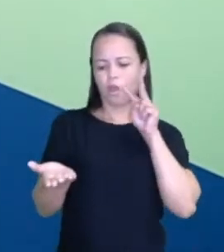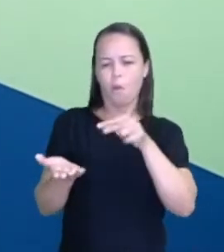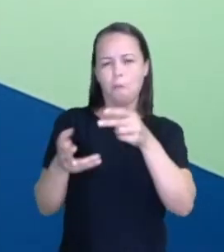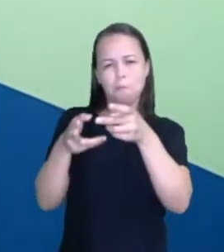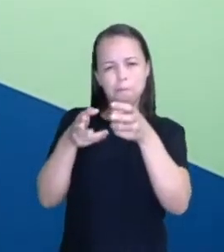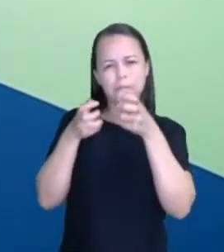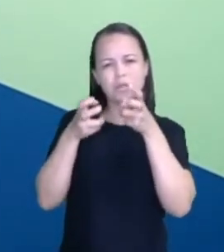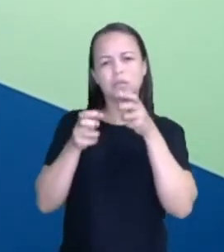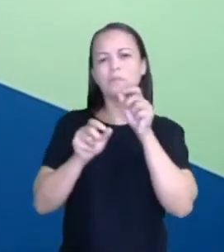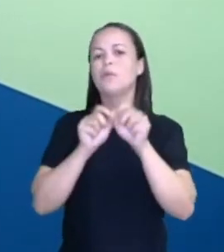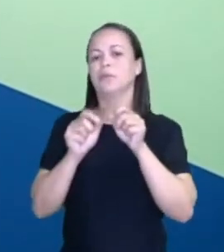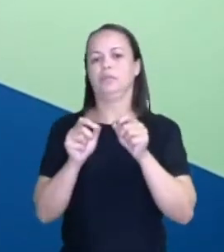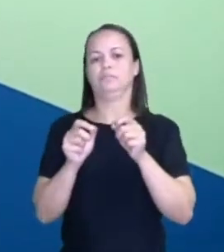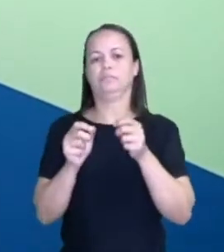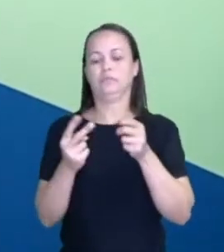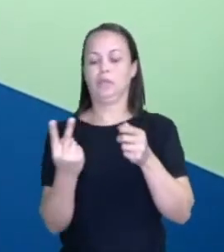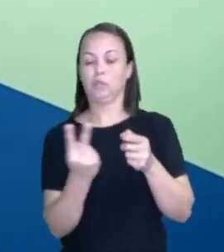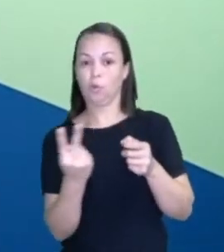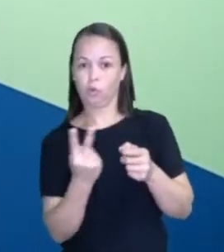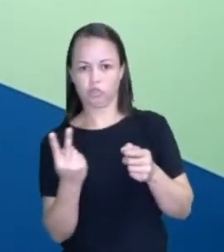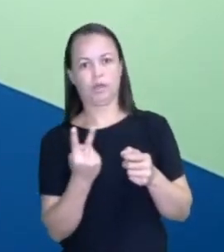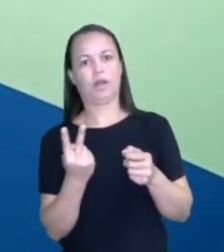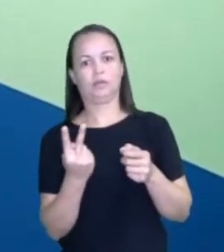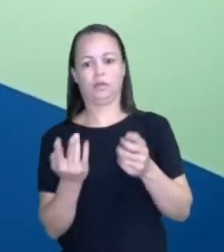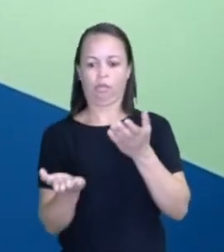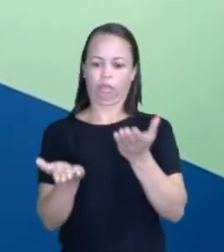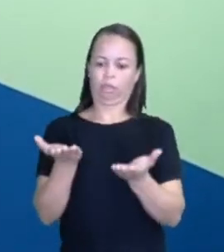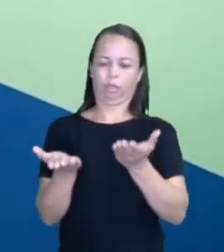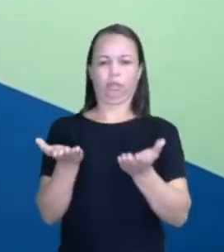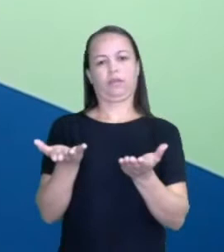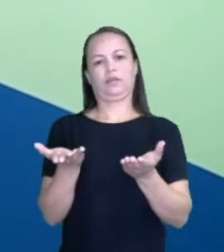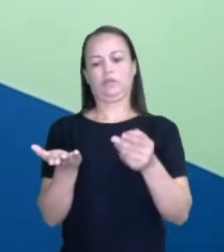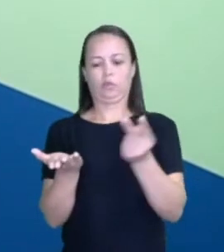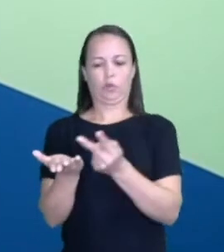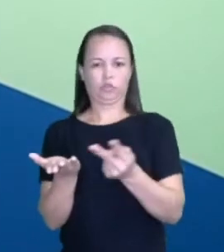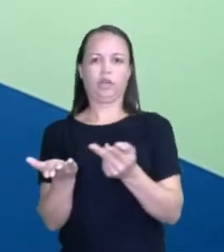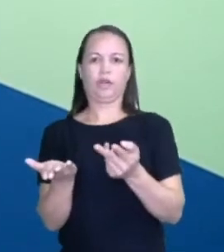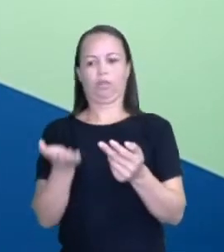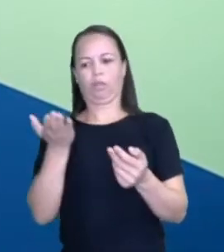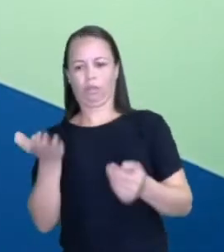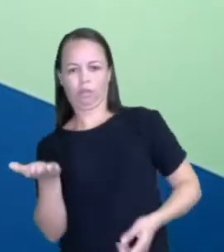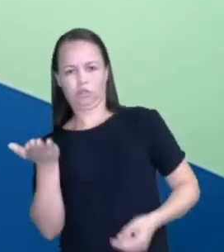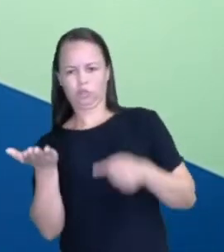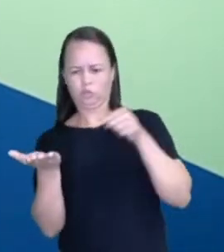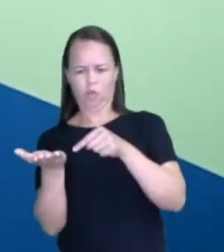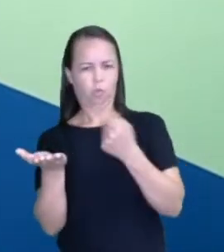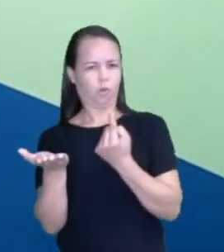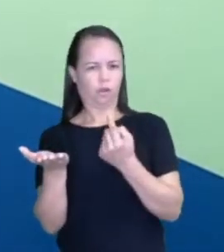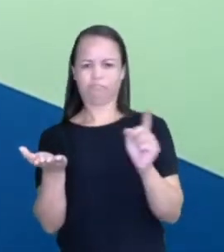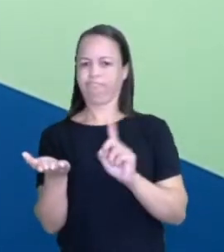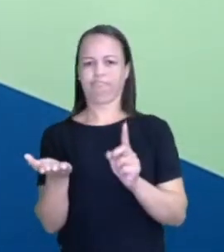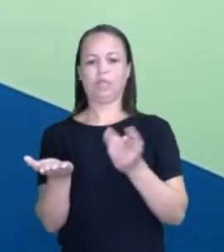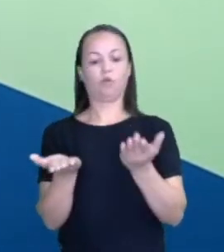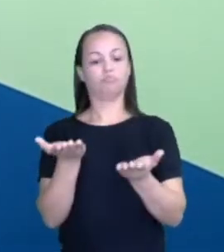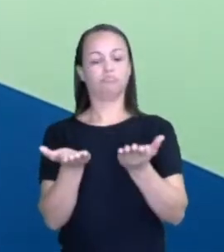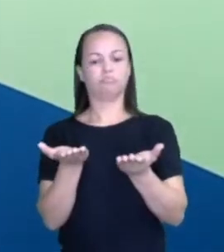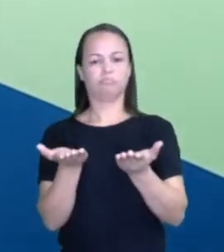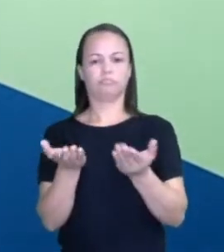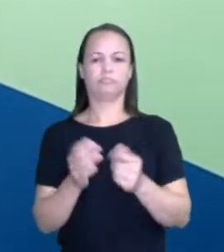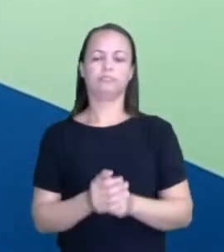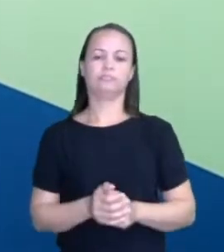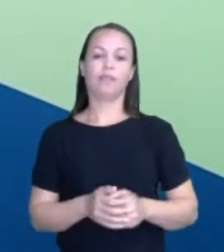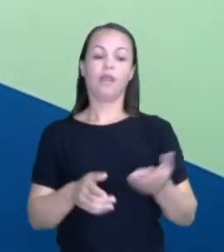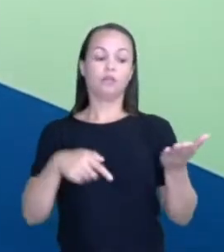seguinte. Tem dois lados? Óbvio, Jefferson, não tem uma balança de prato de um lado só, claro. Do lado